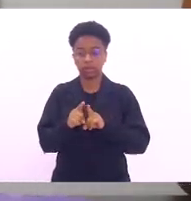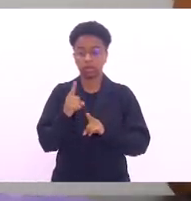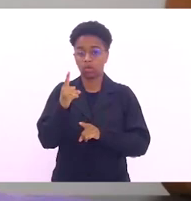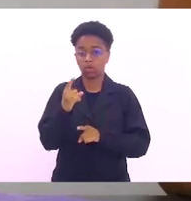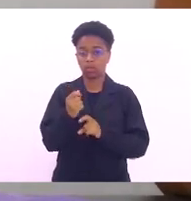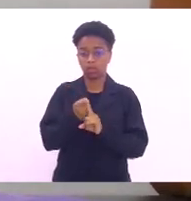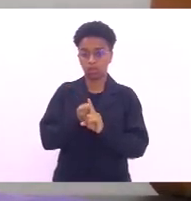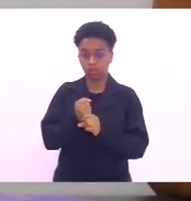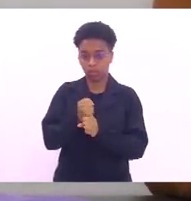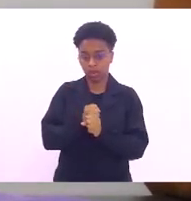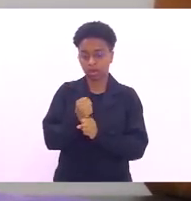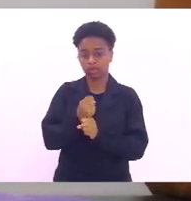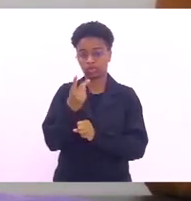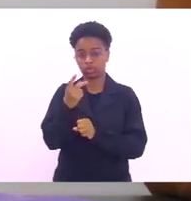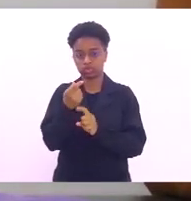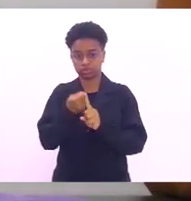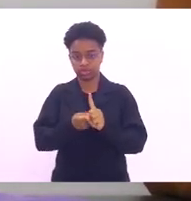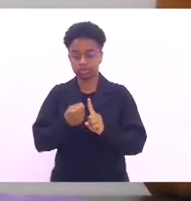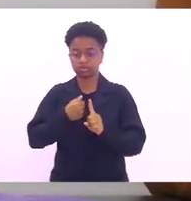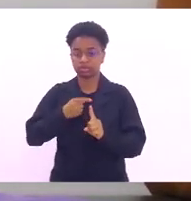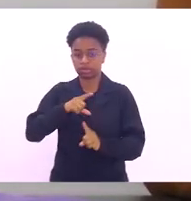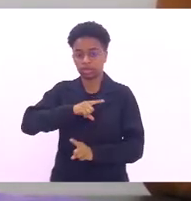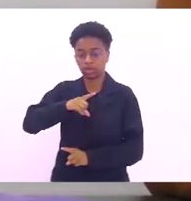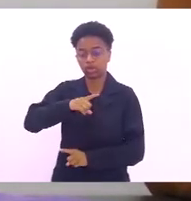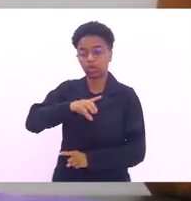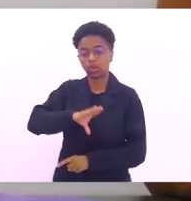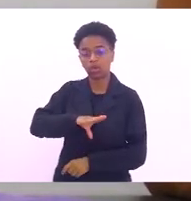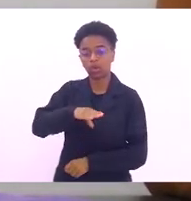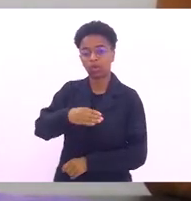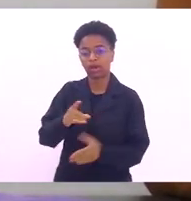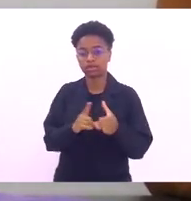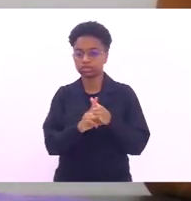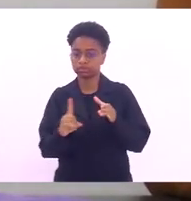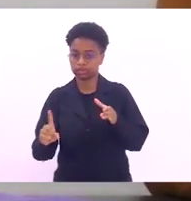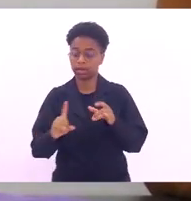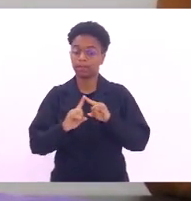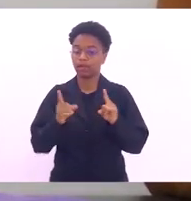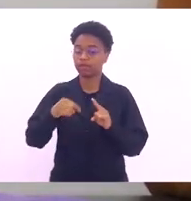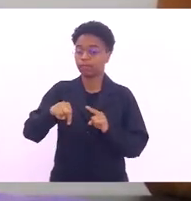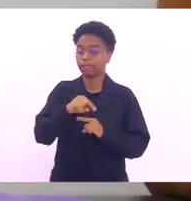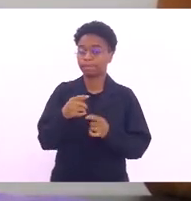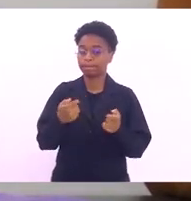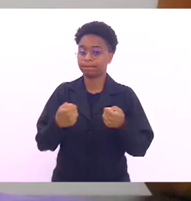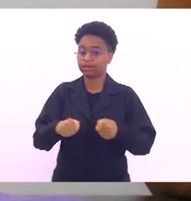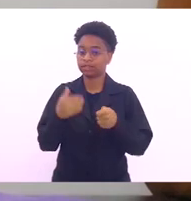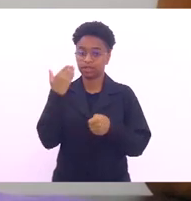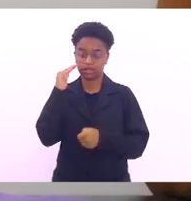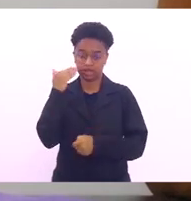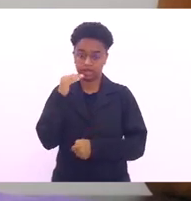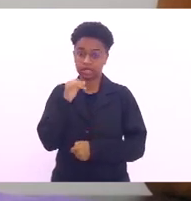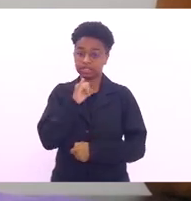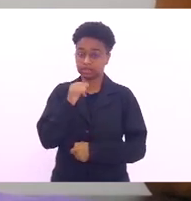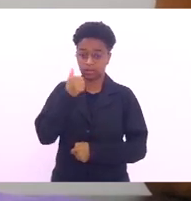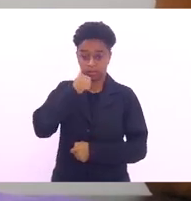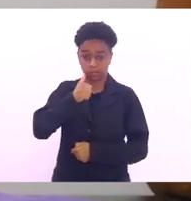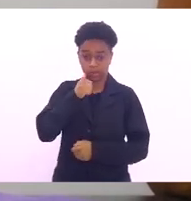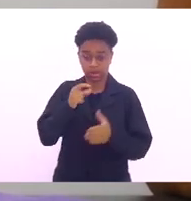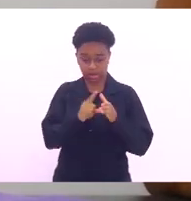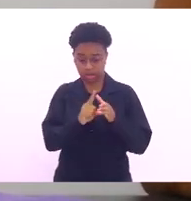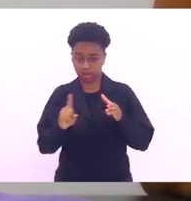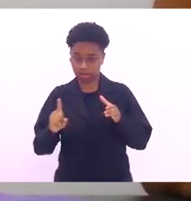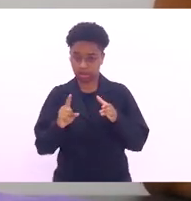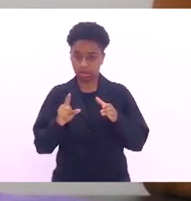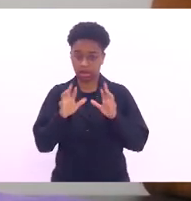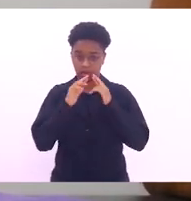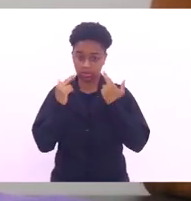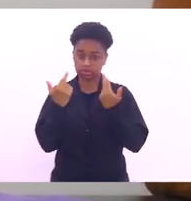muita coragem de sair do ciclo de violência que eu vivia entendo que uma mulher quando sai de um relacionamento como esse sai totalmente destruída